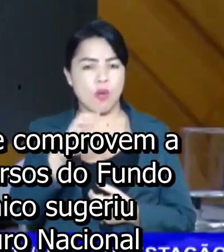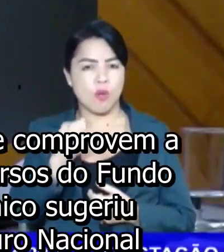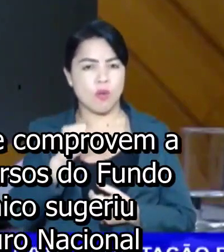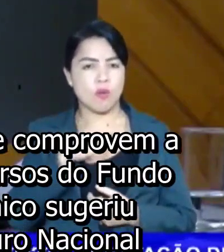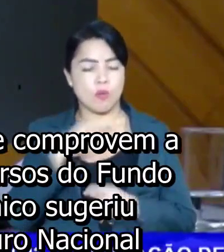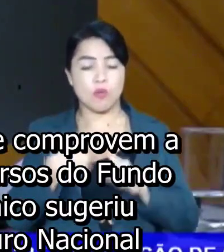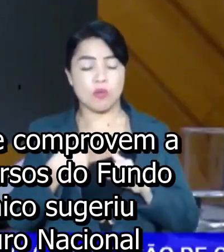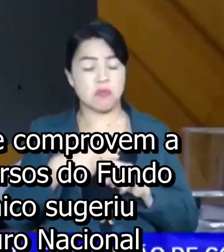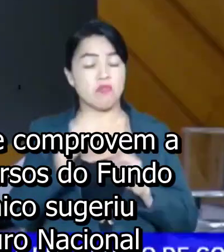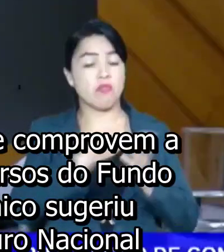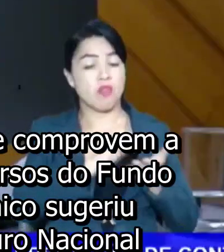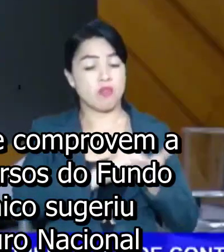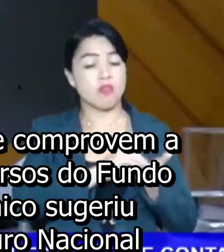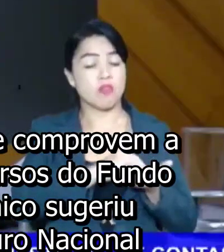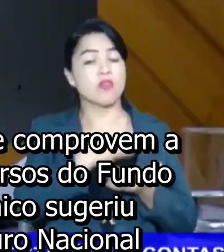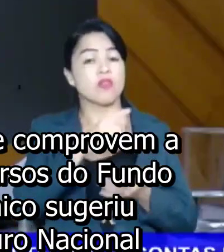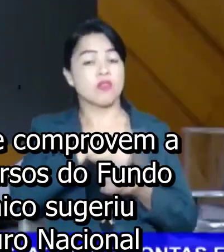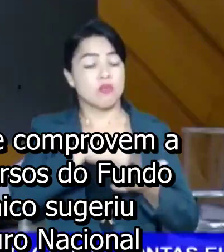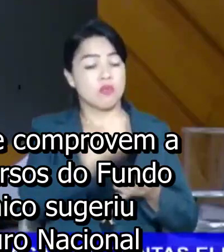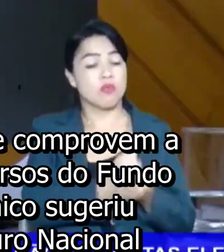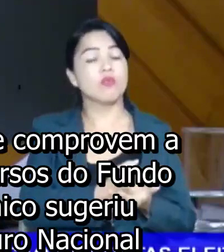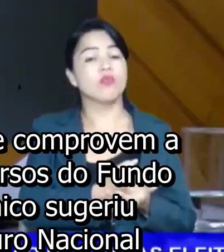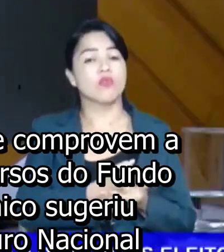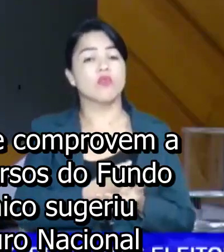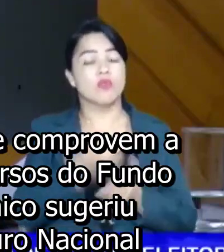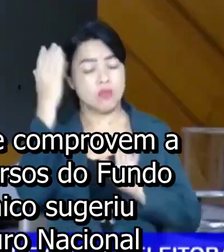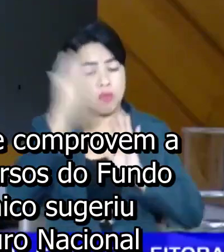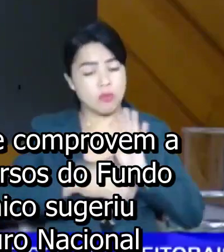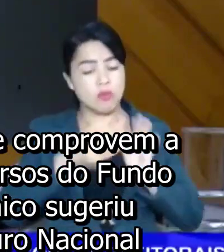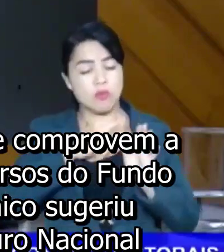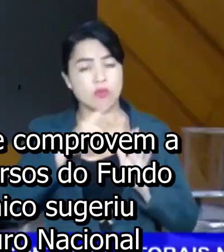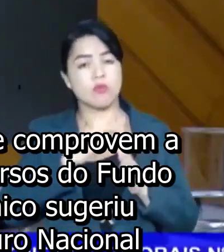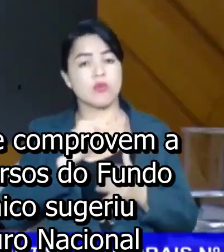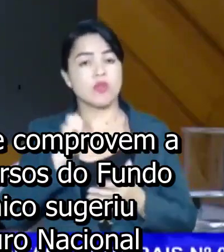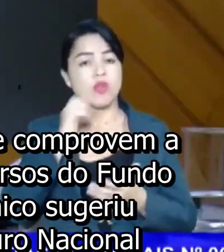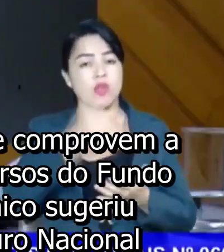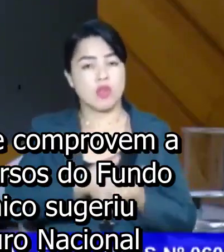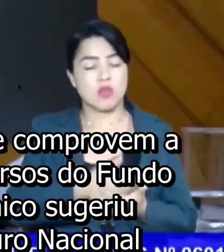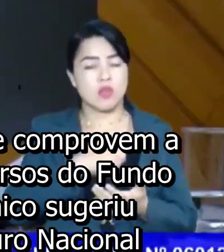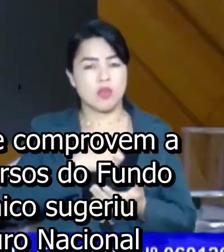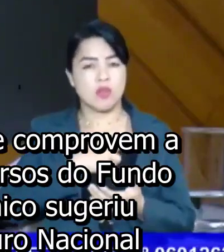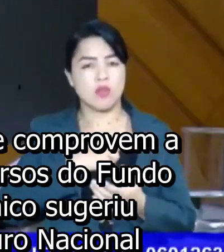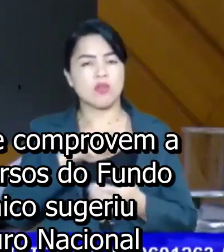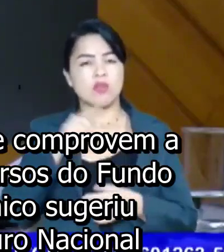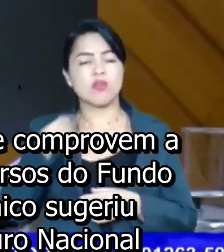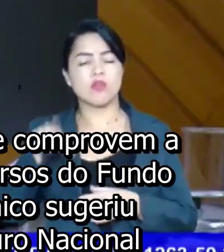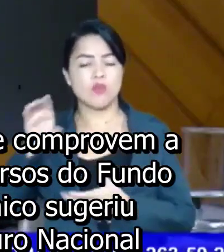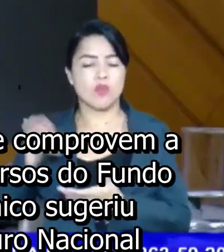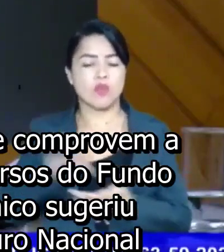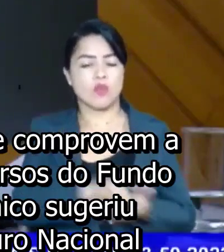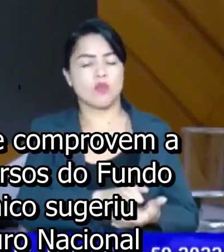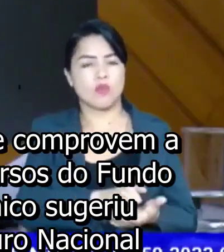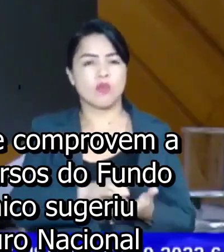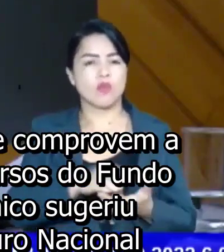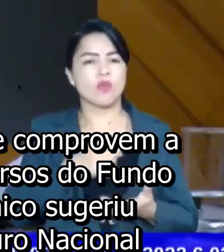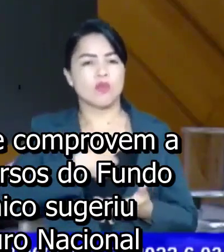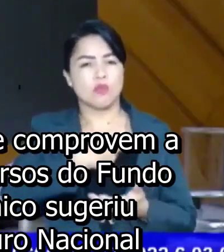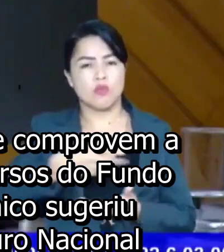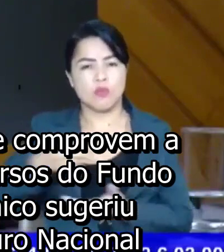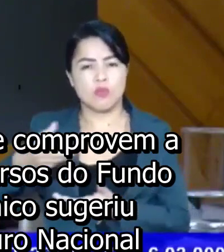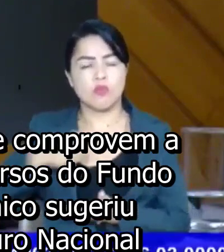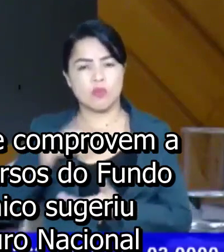documentos fiscais que comprovem a regularidade dos gastos eleitorais realizados com os recursos do Fundo Especial de Financiamento de